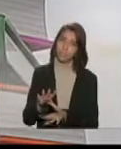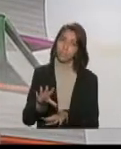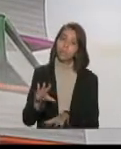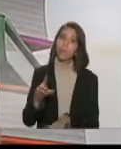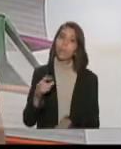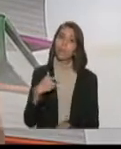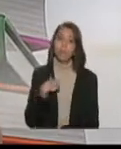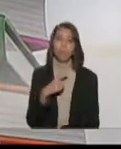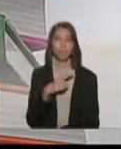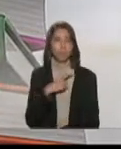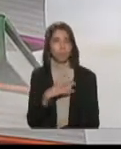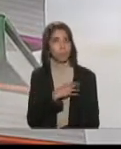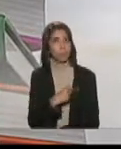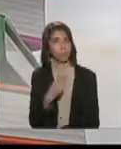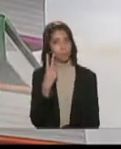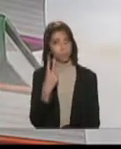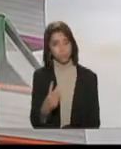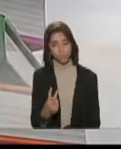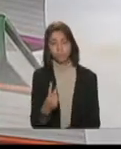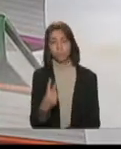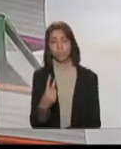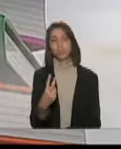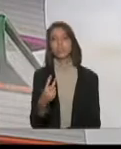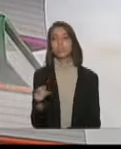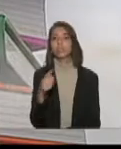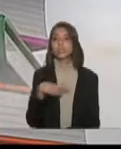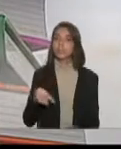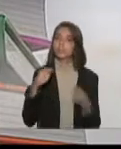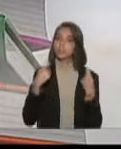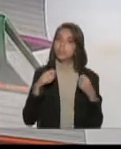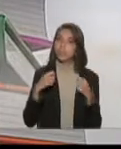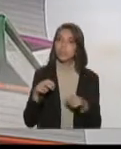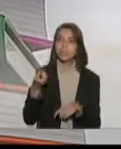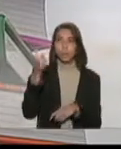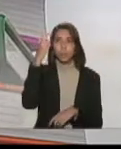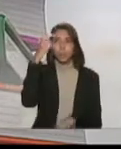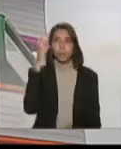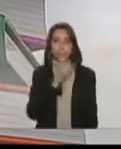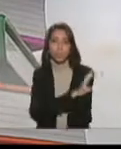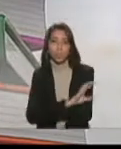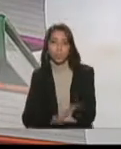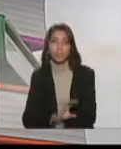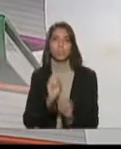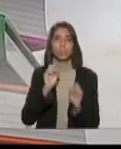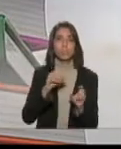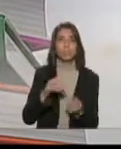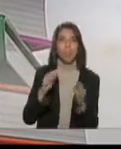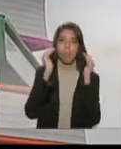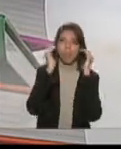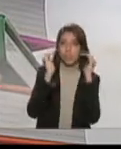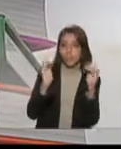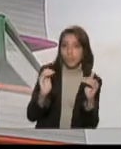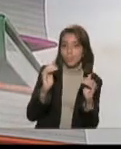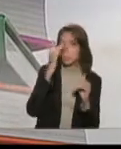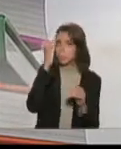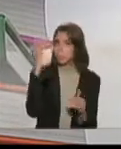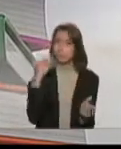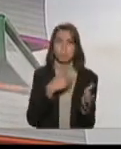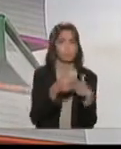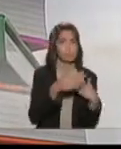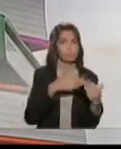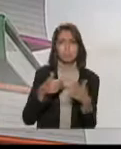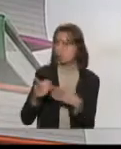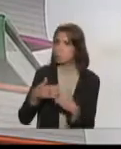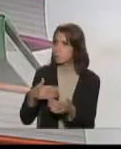eu tenho dois filhos a gente precisa é ter a cultura do respeito pelo semelhante seja